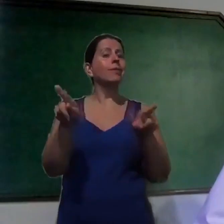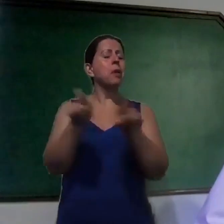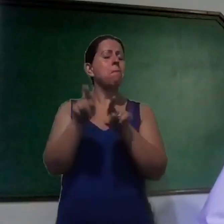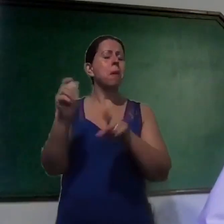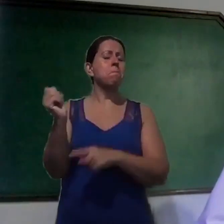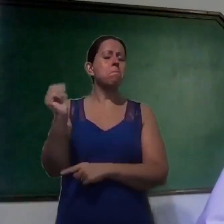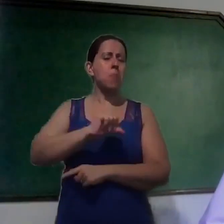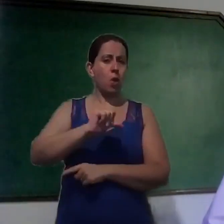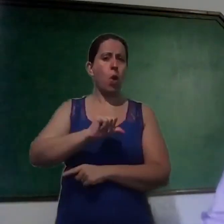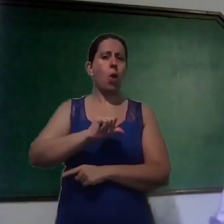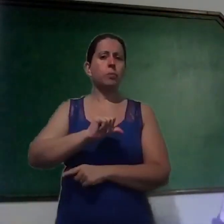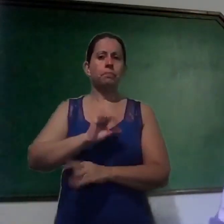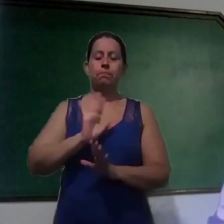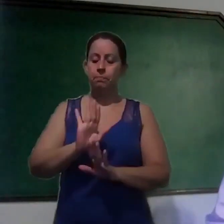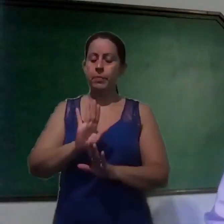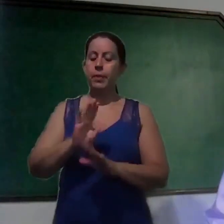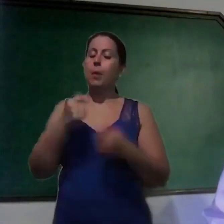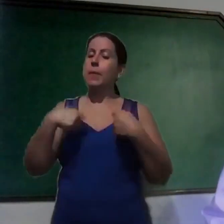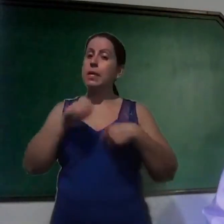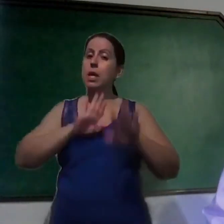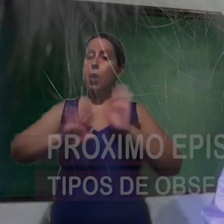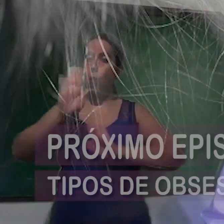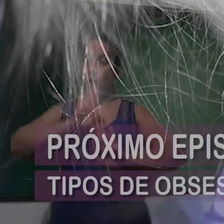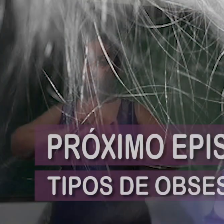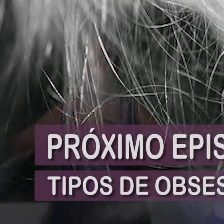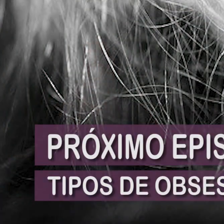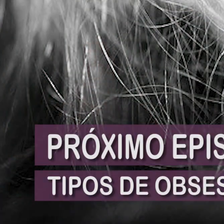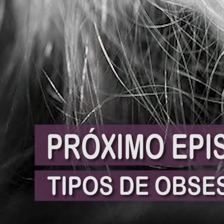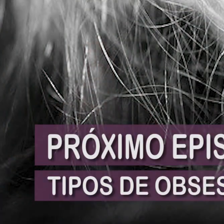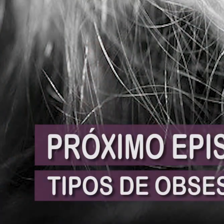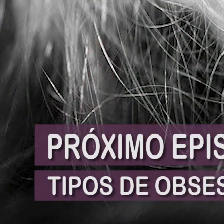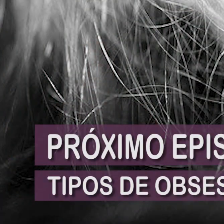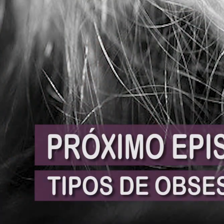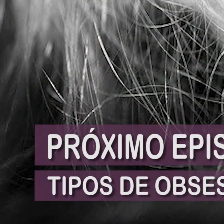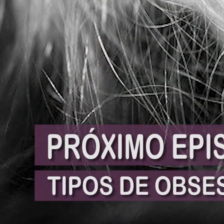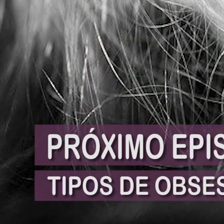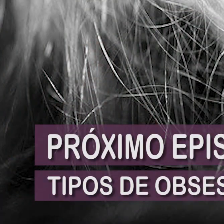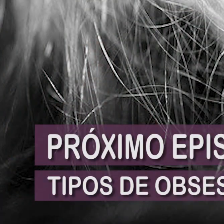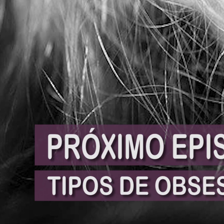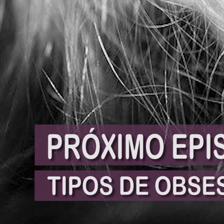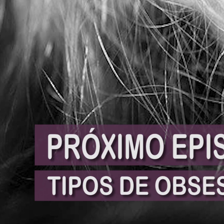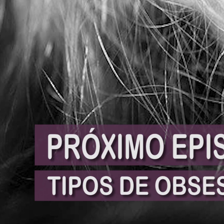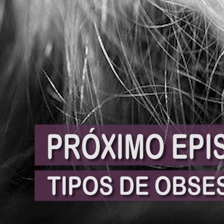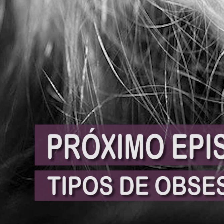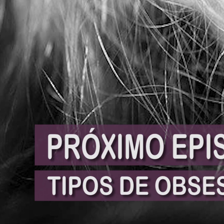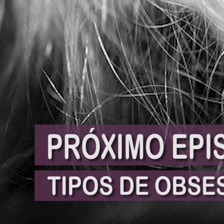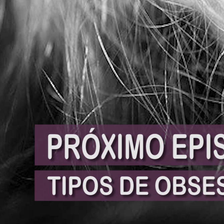Temos que tomar muito cuidado aí com nossos parceiros, nossas parceiras, né?